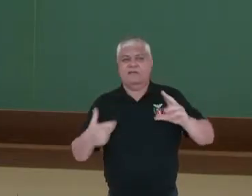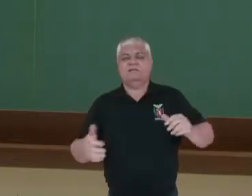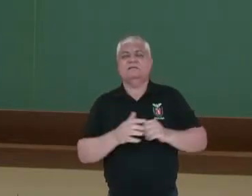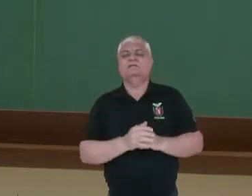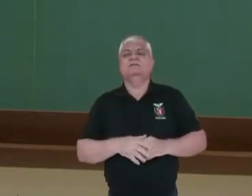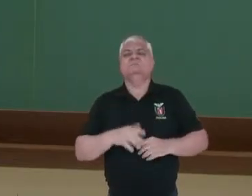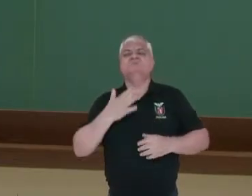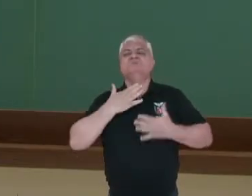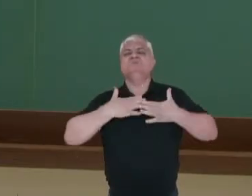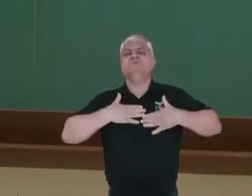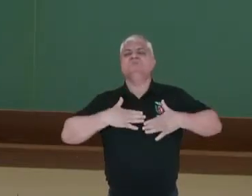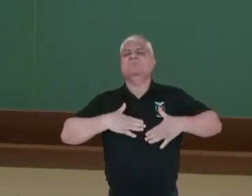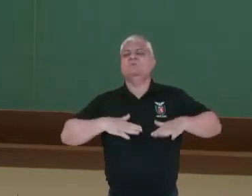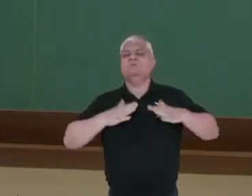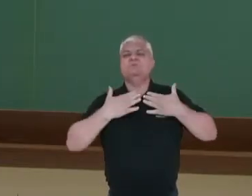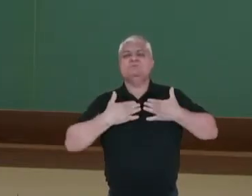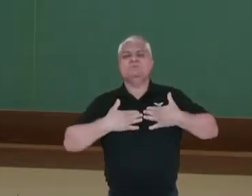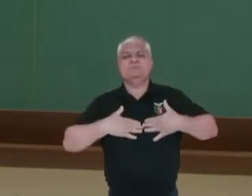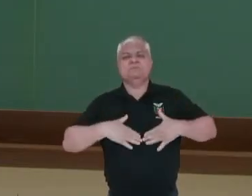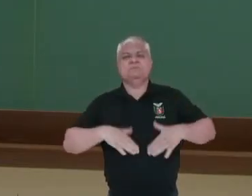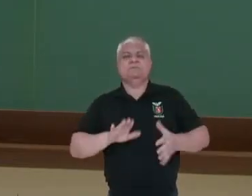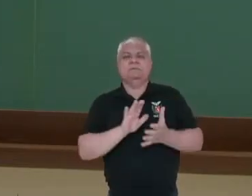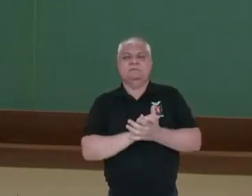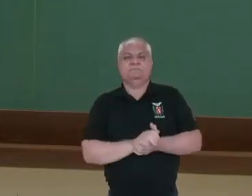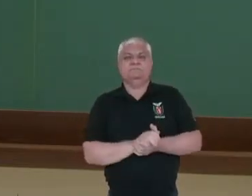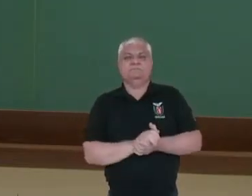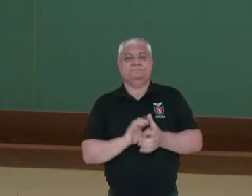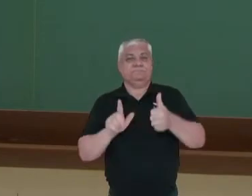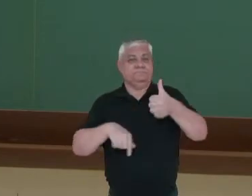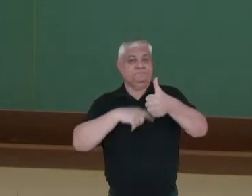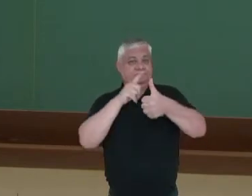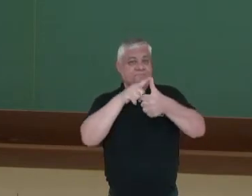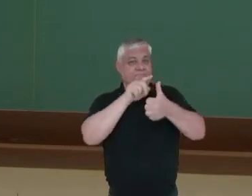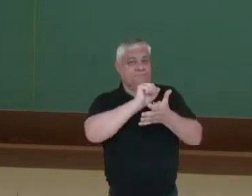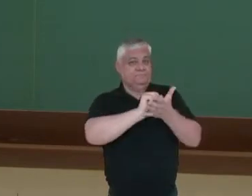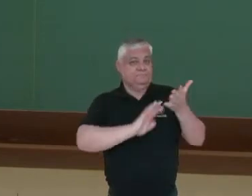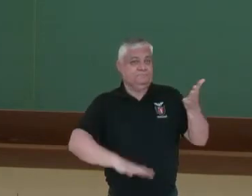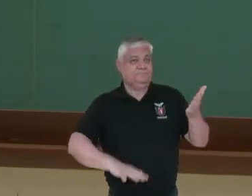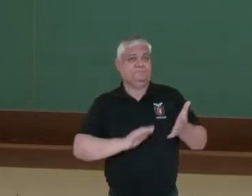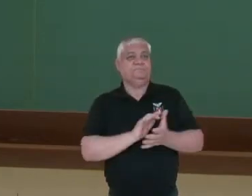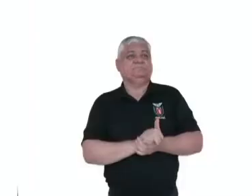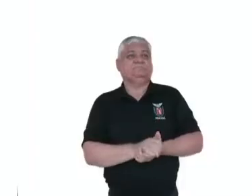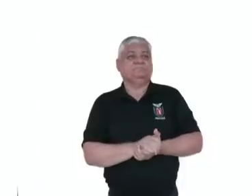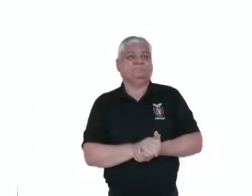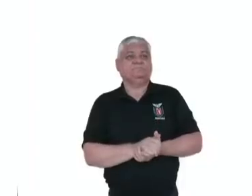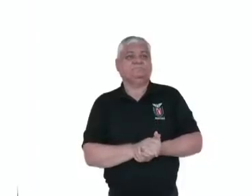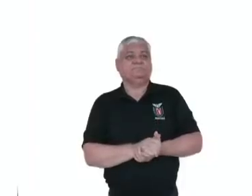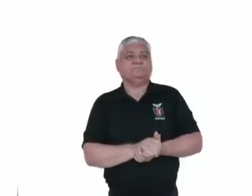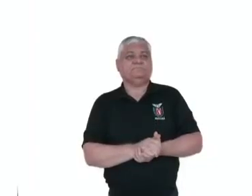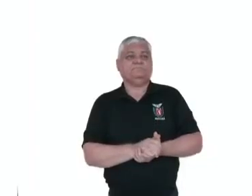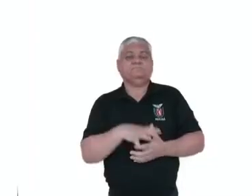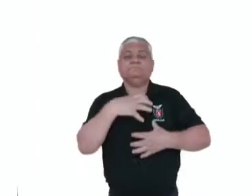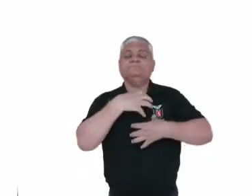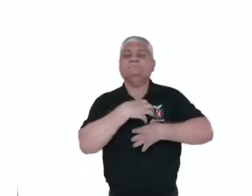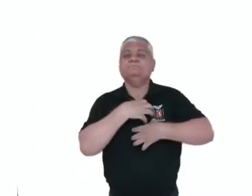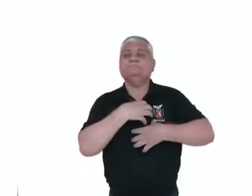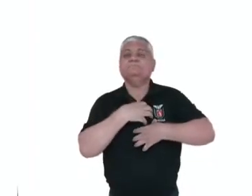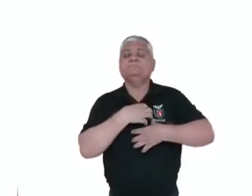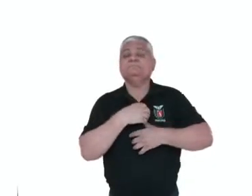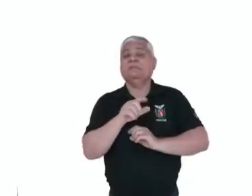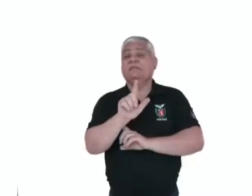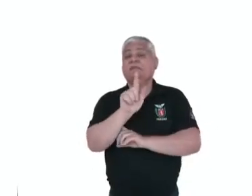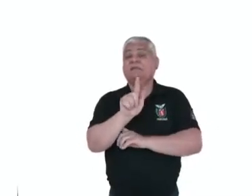terapêuticas e o exercício lá vamos vivenciar a ginástica